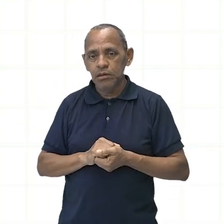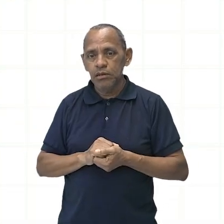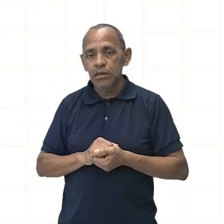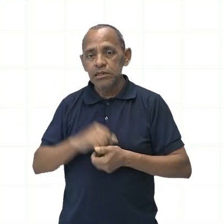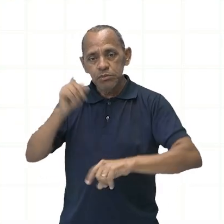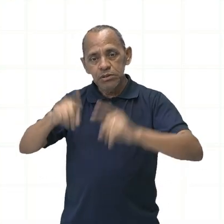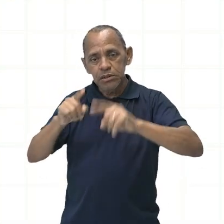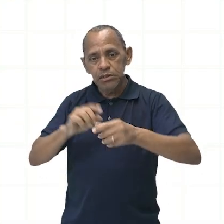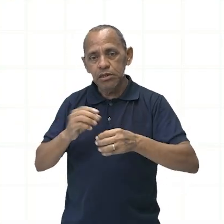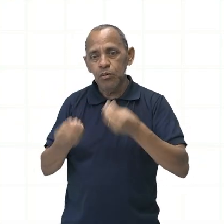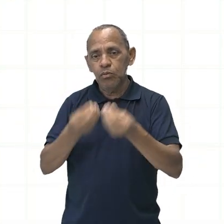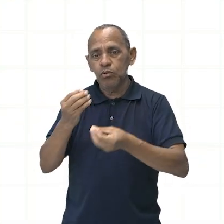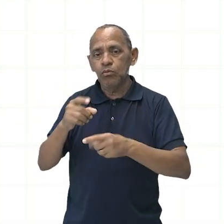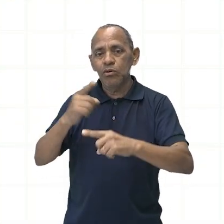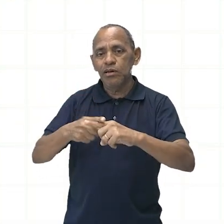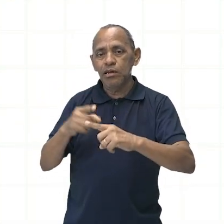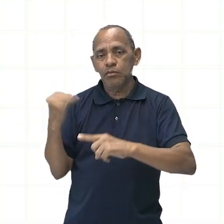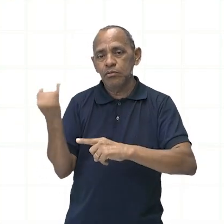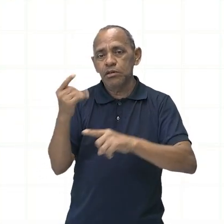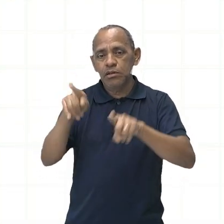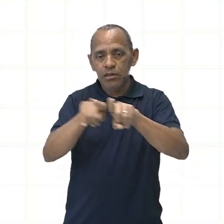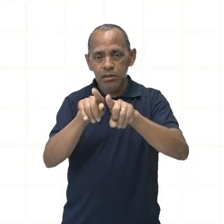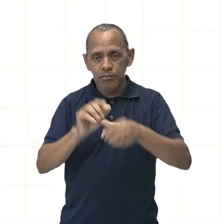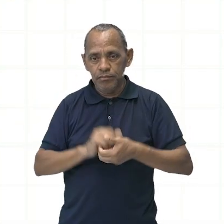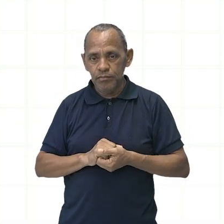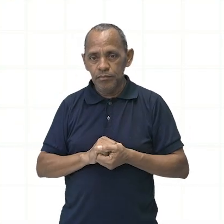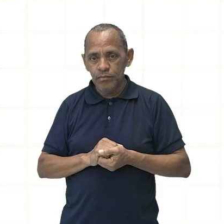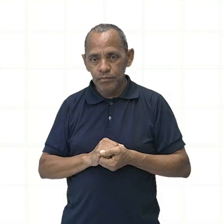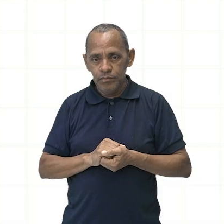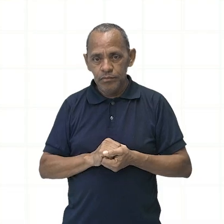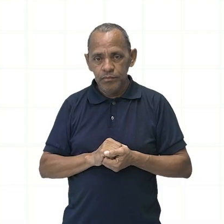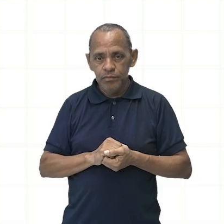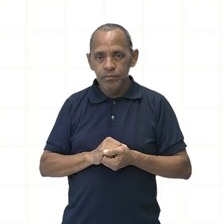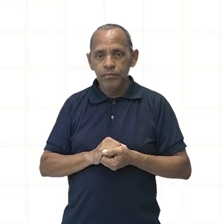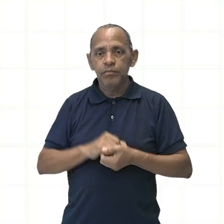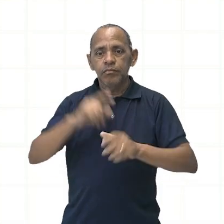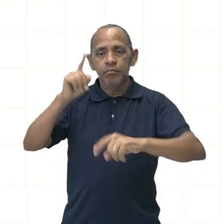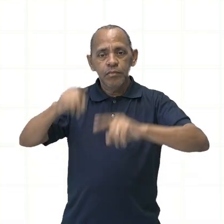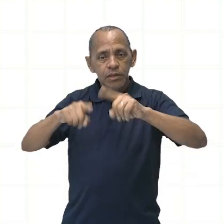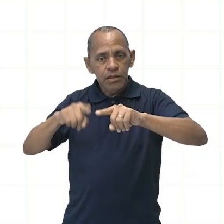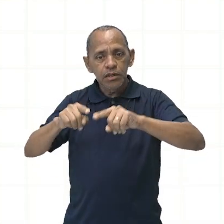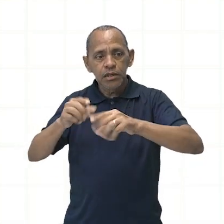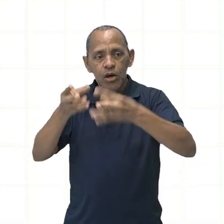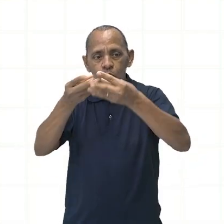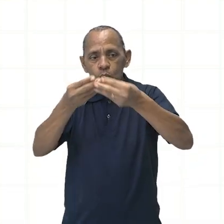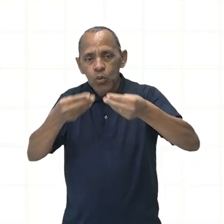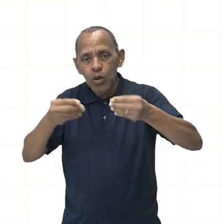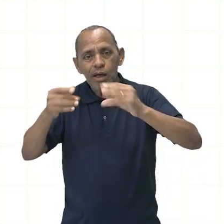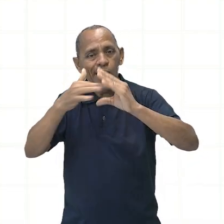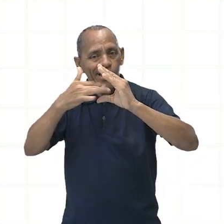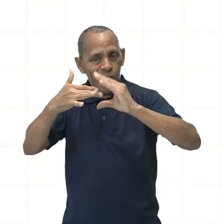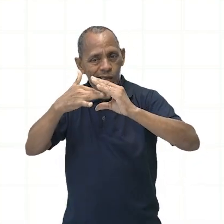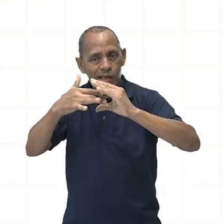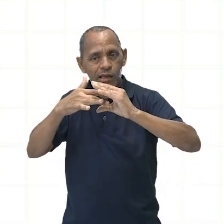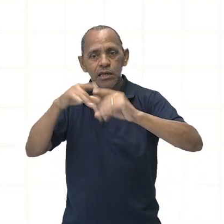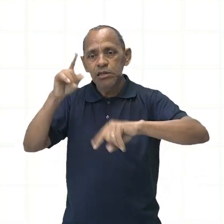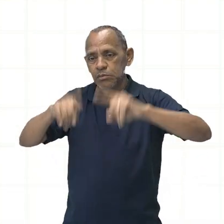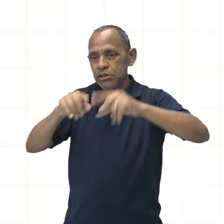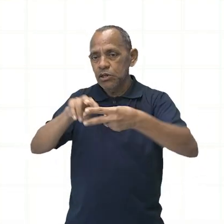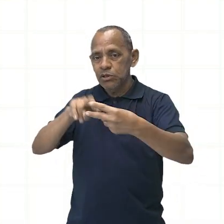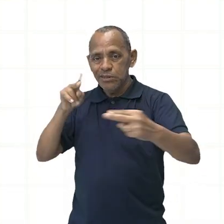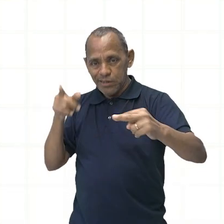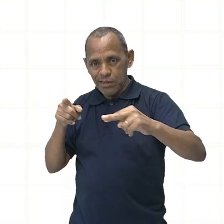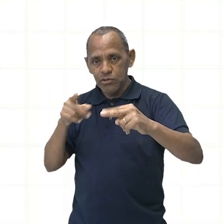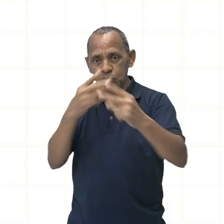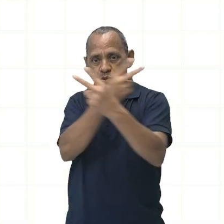dissolve. Por que é importante que esse envoltório ou envelope nuclear se dissolva? Para que esse material genético, ou seja, esses